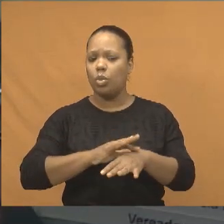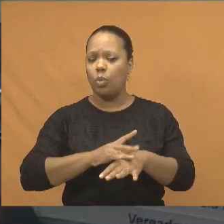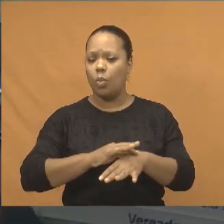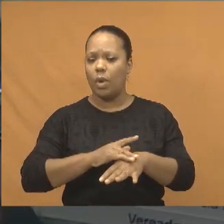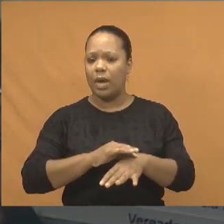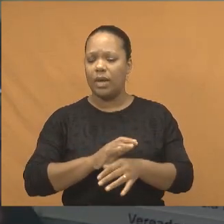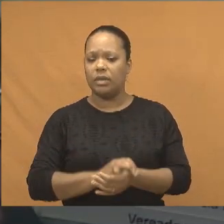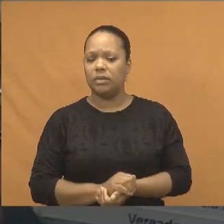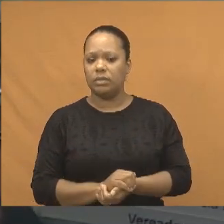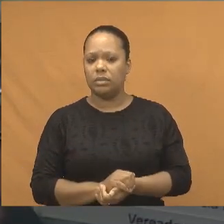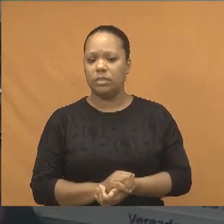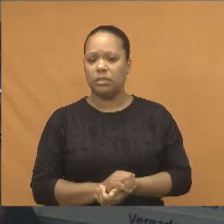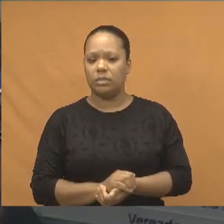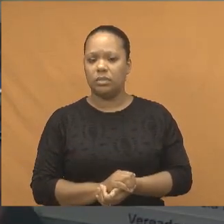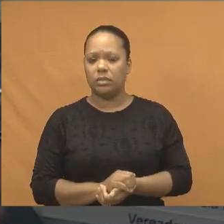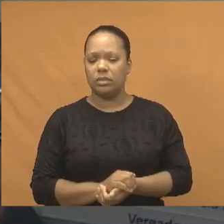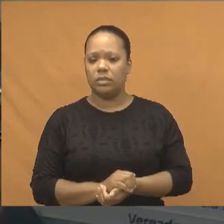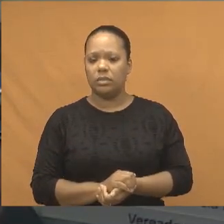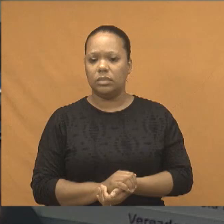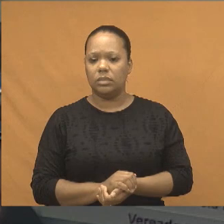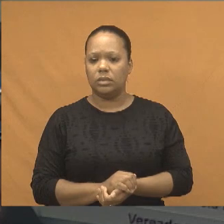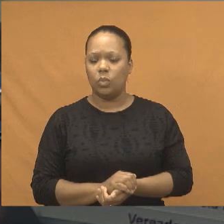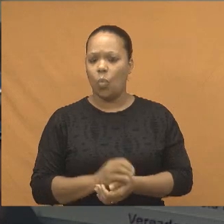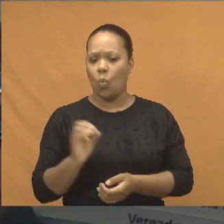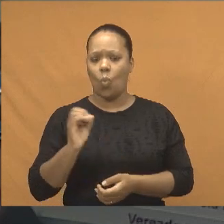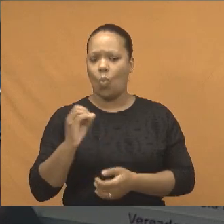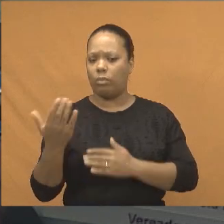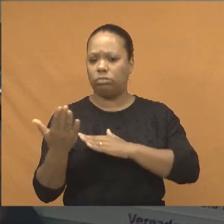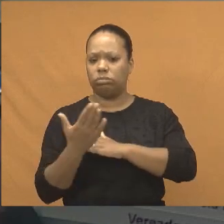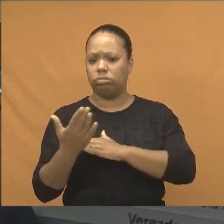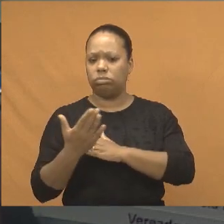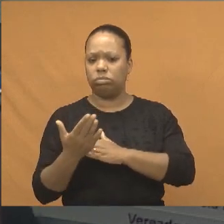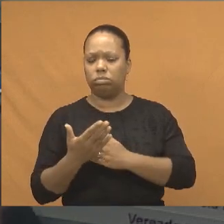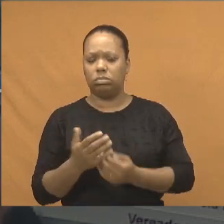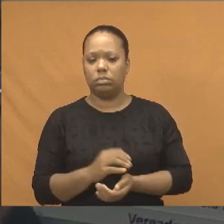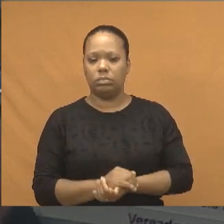dengue. E até agora não foi feito nada.